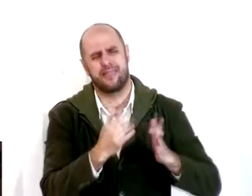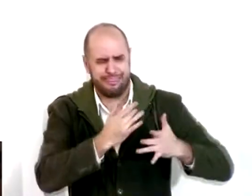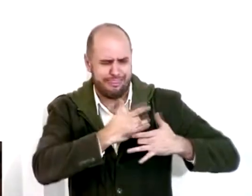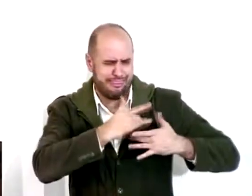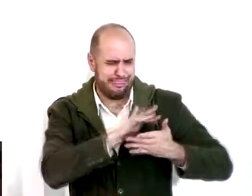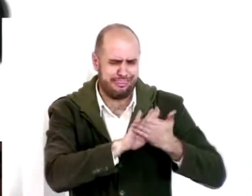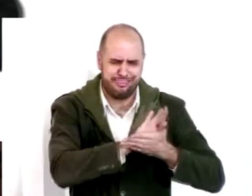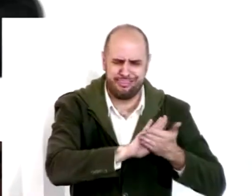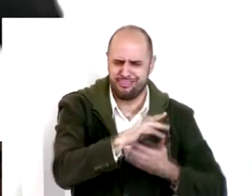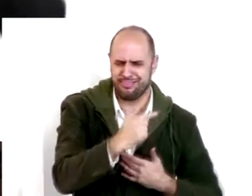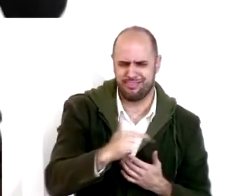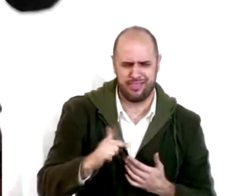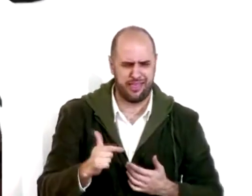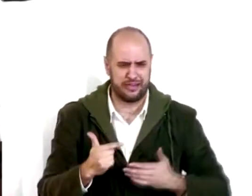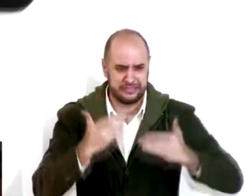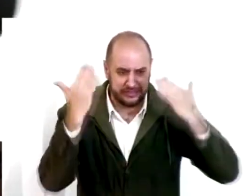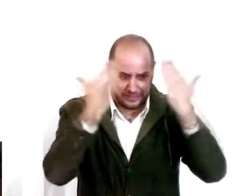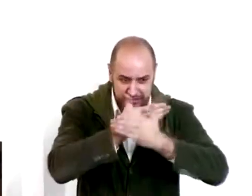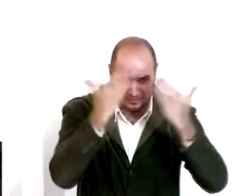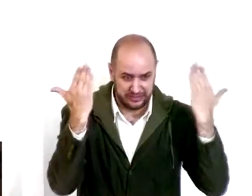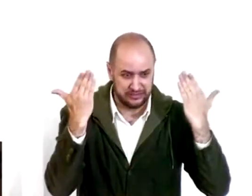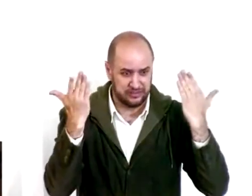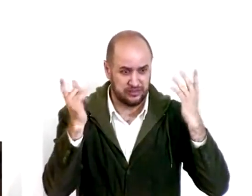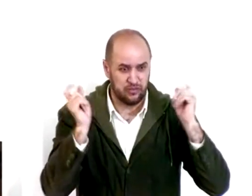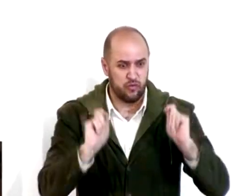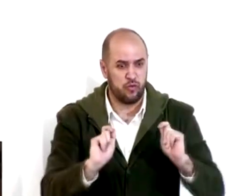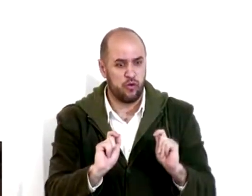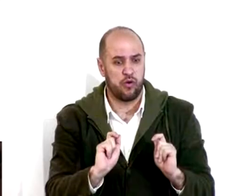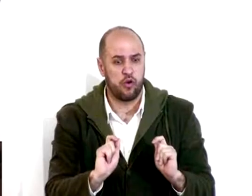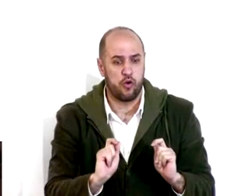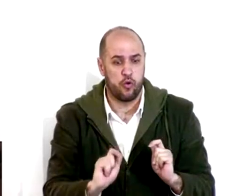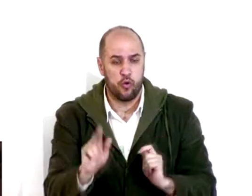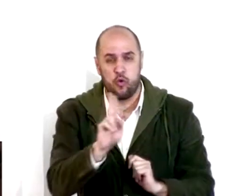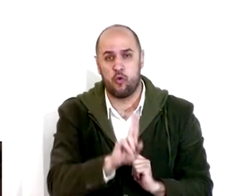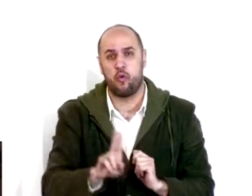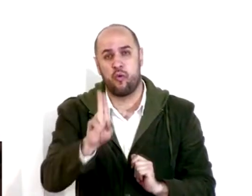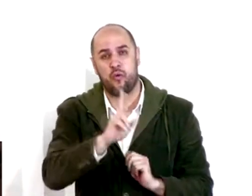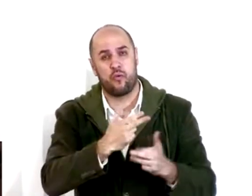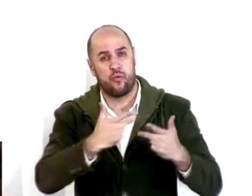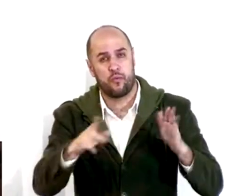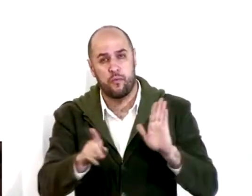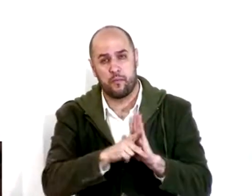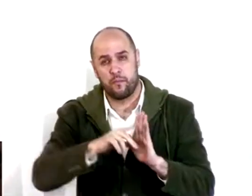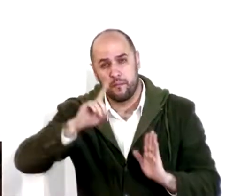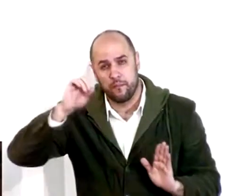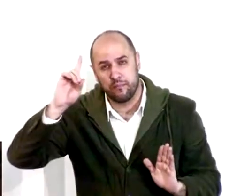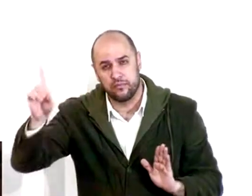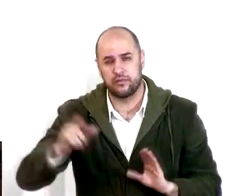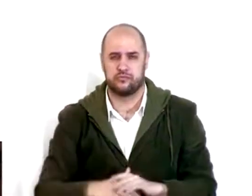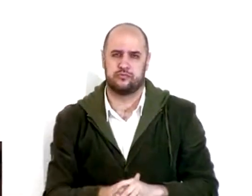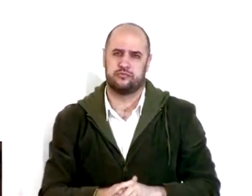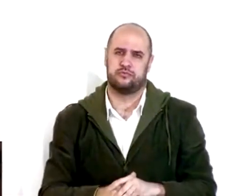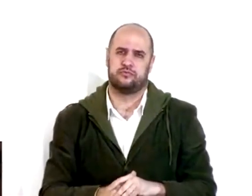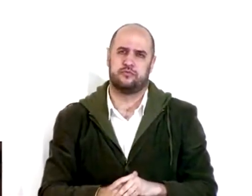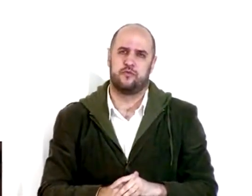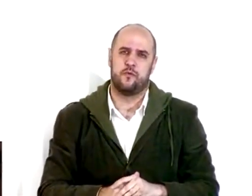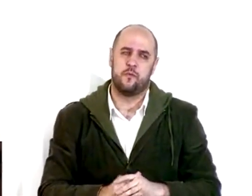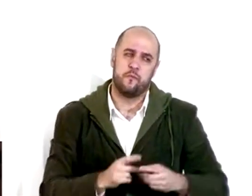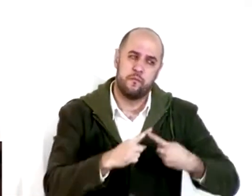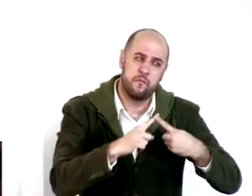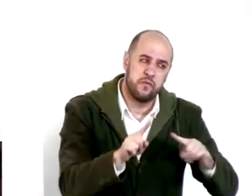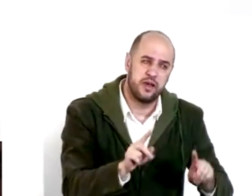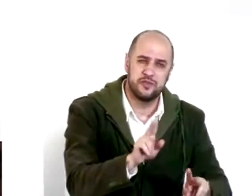e cegos ao fato de que eles estão usando aquilo que Deus os deu de uma forma